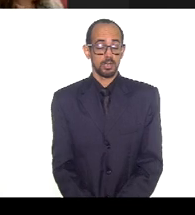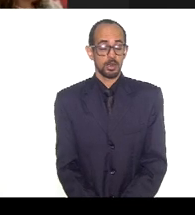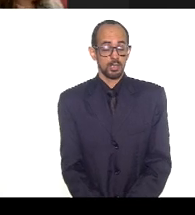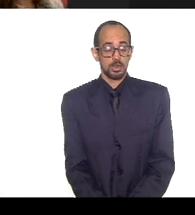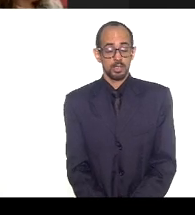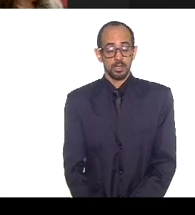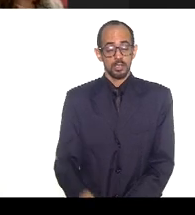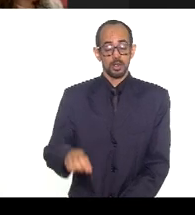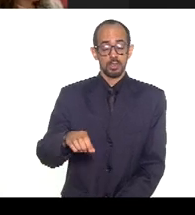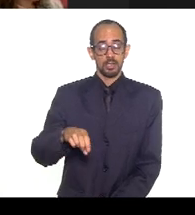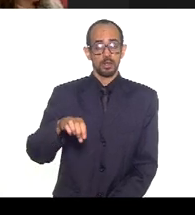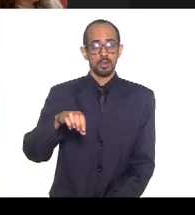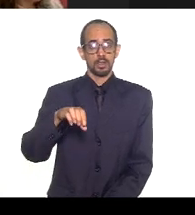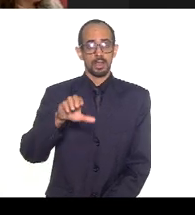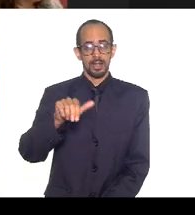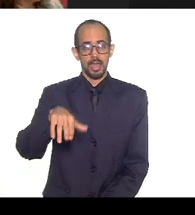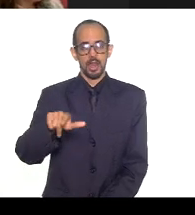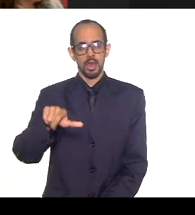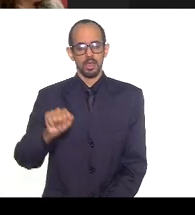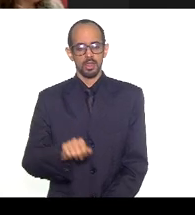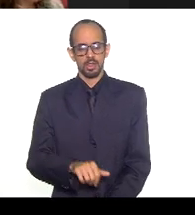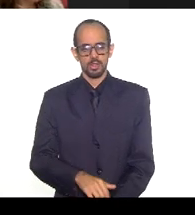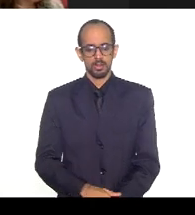Deputado Márcio Canella.